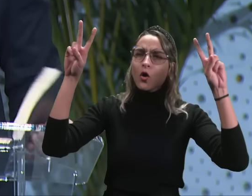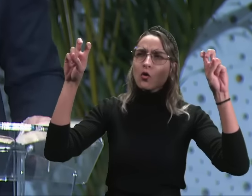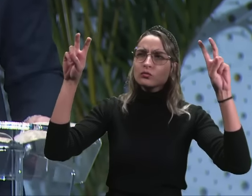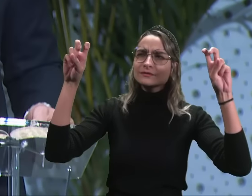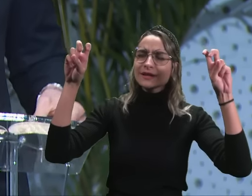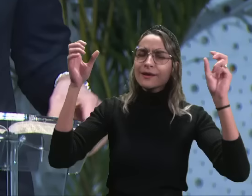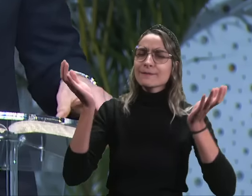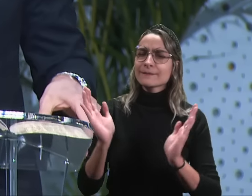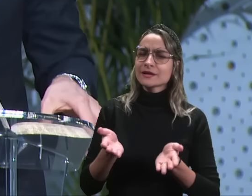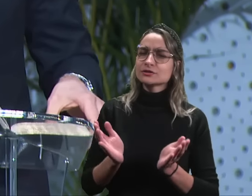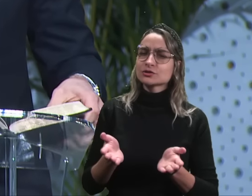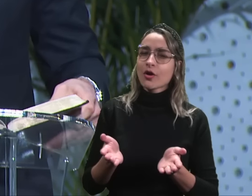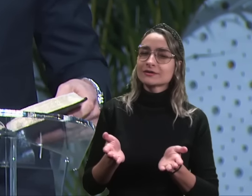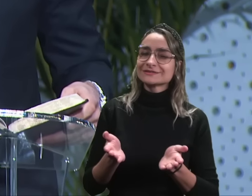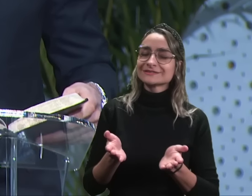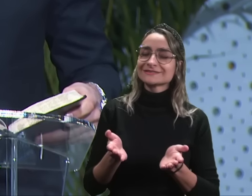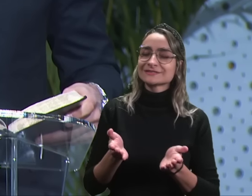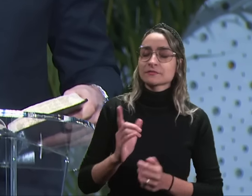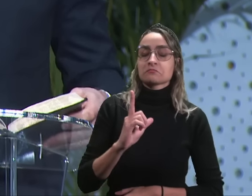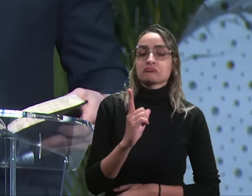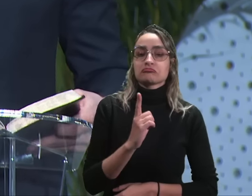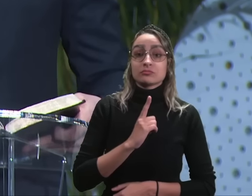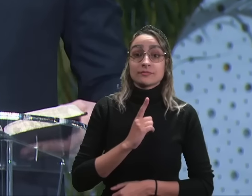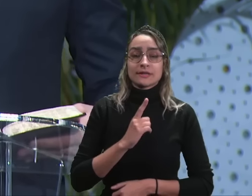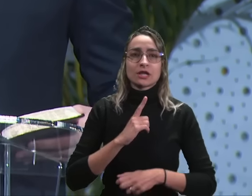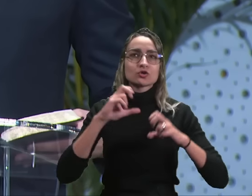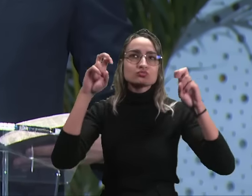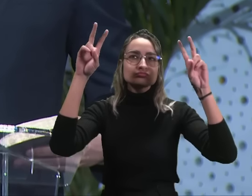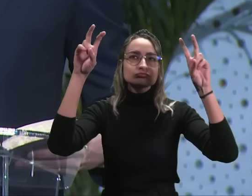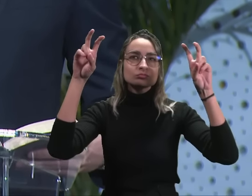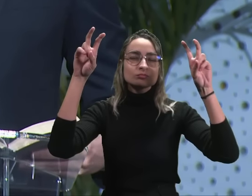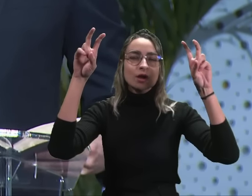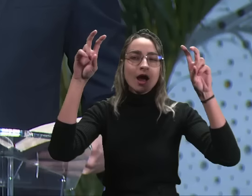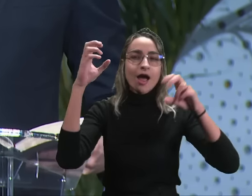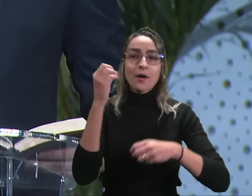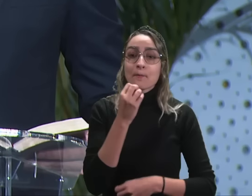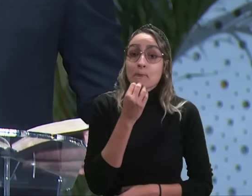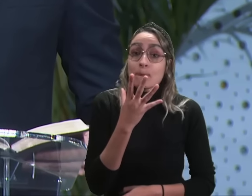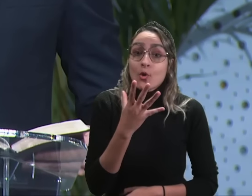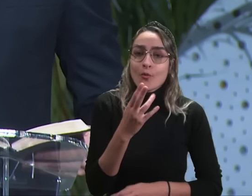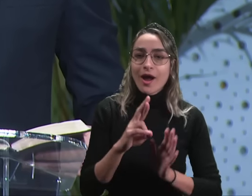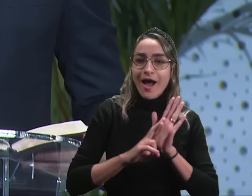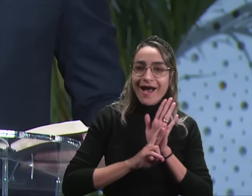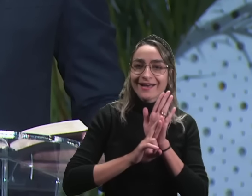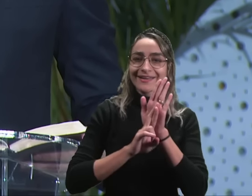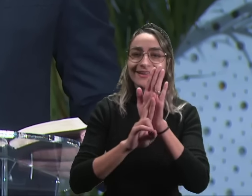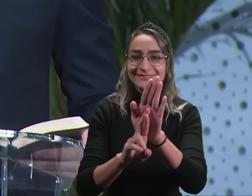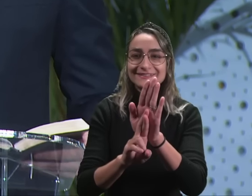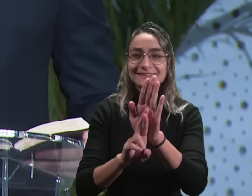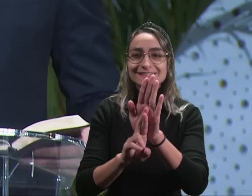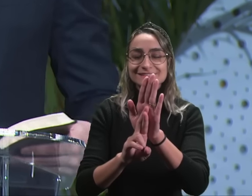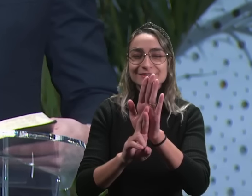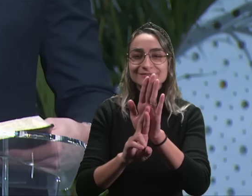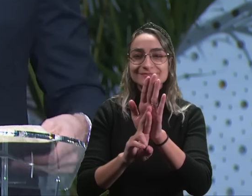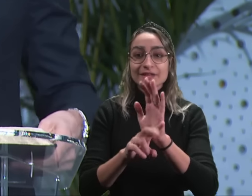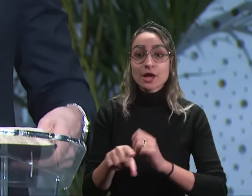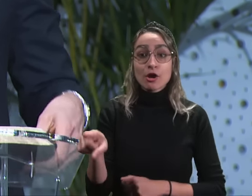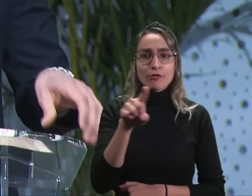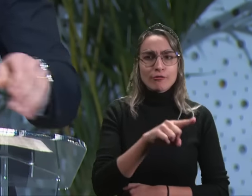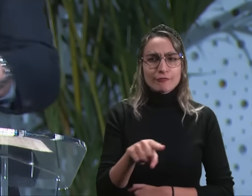como título doce Revelação doce Revelação alguém aqui gosta de